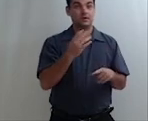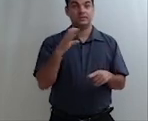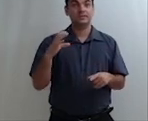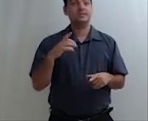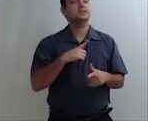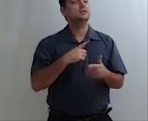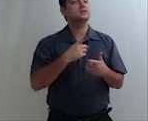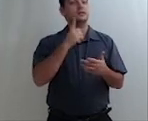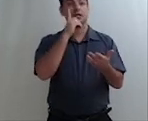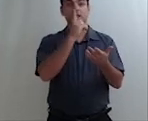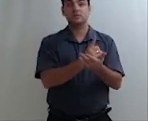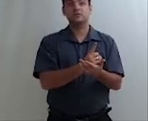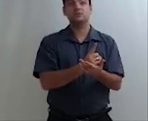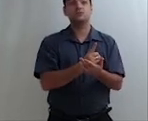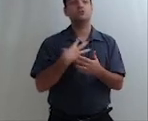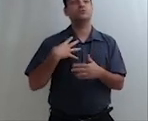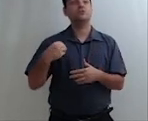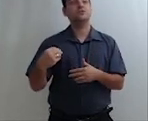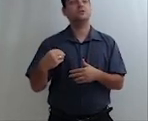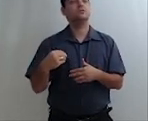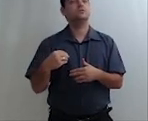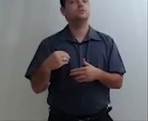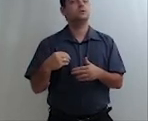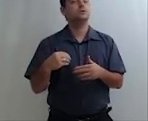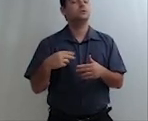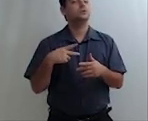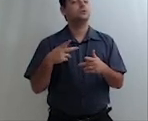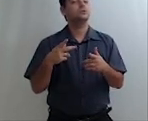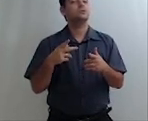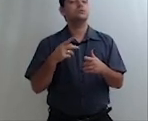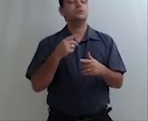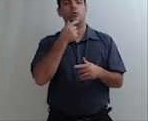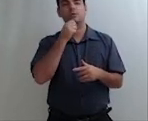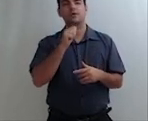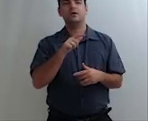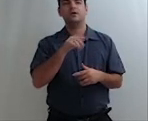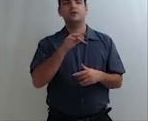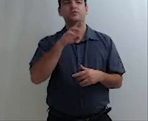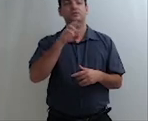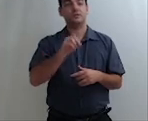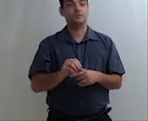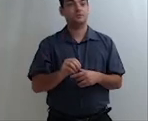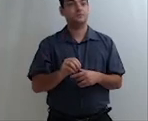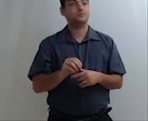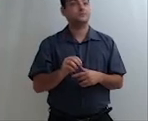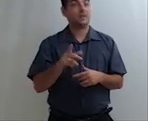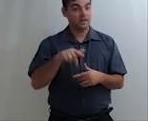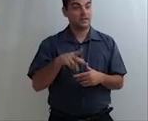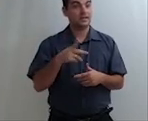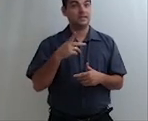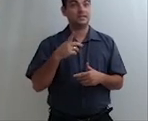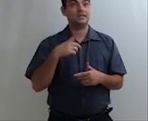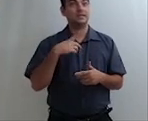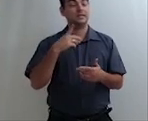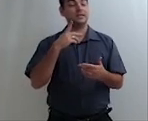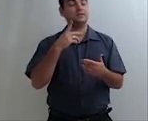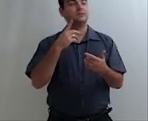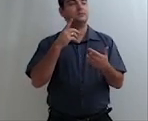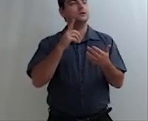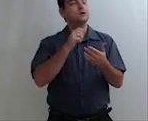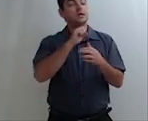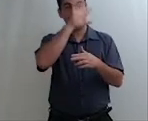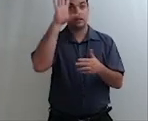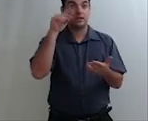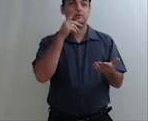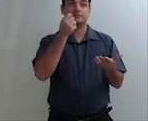declaração do filho do proprietário do imóvel Alfred informando e e